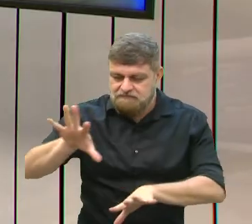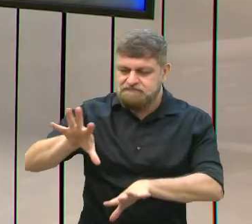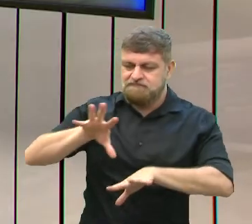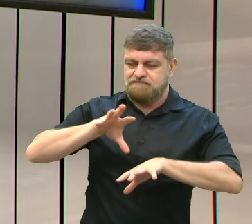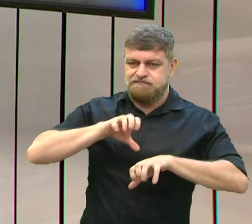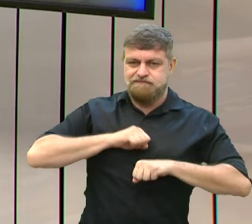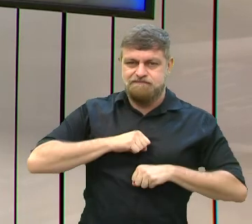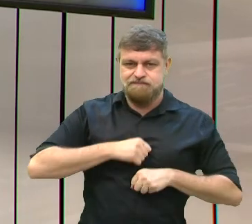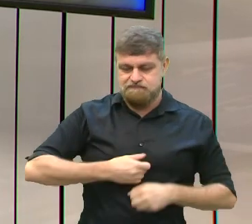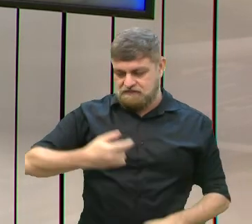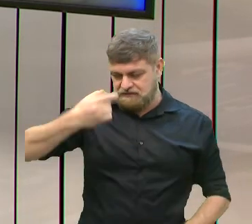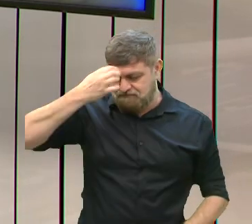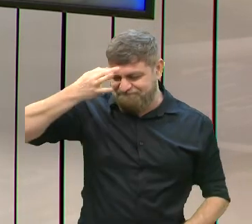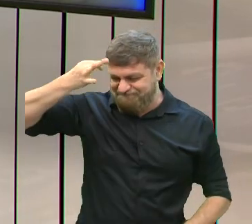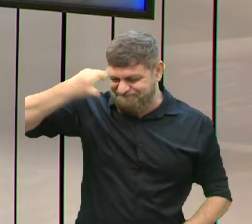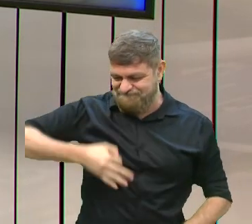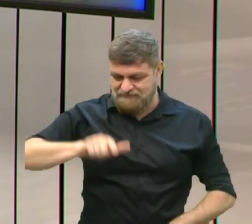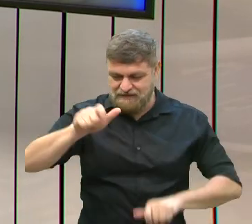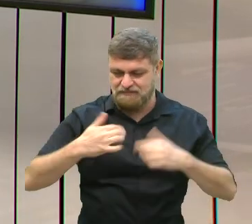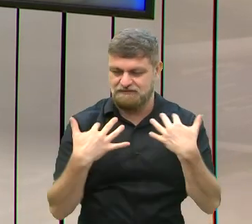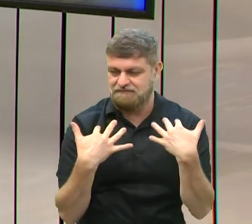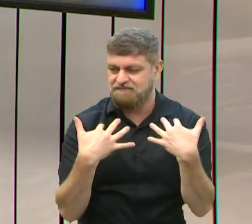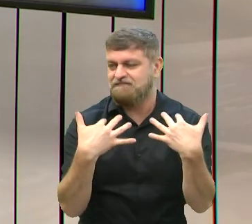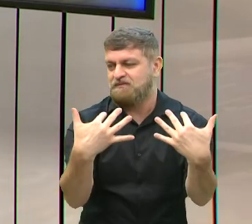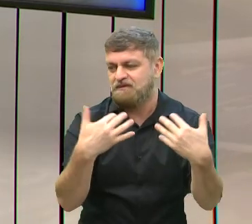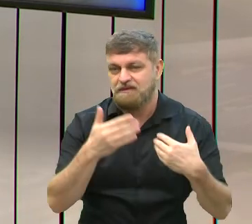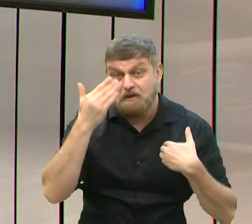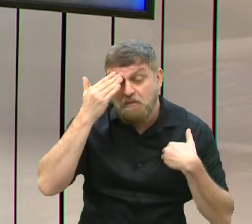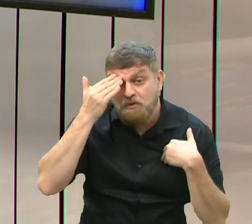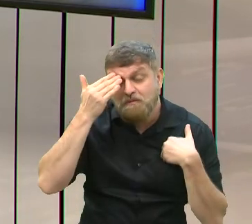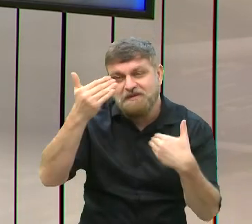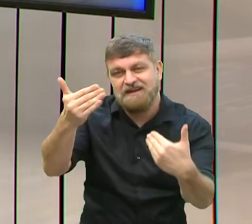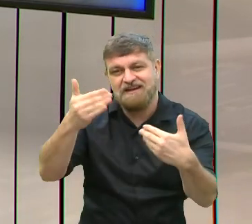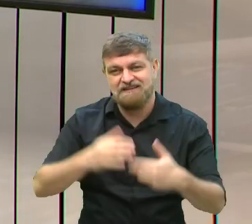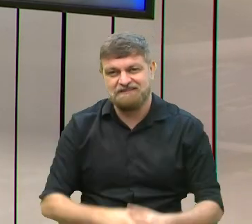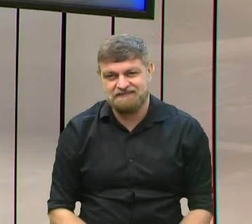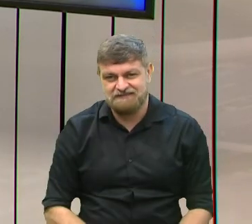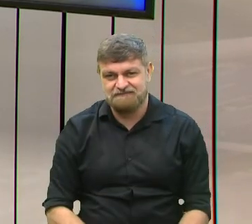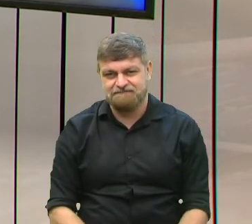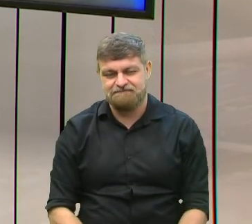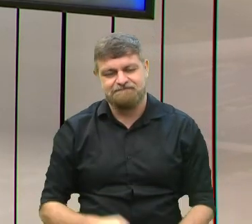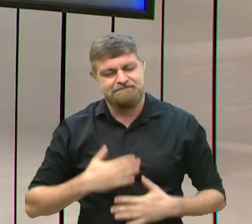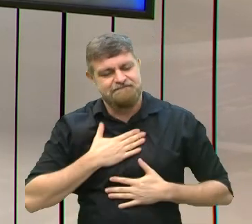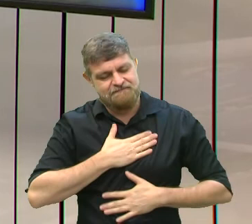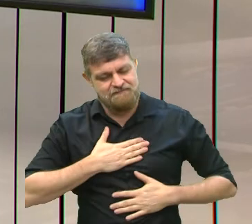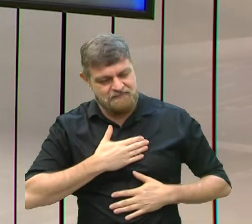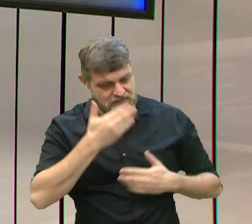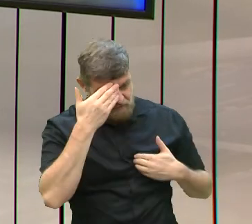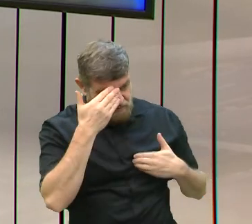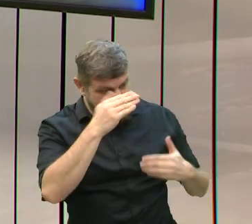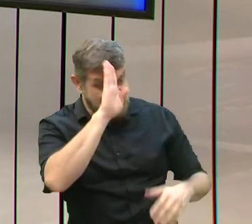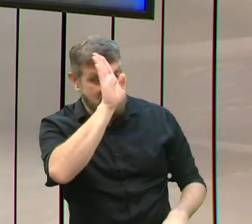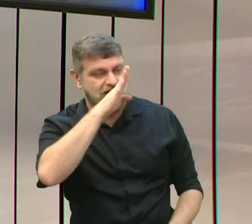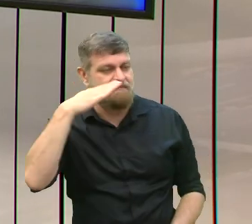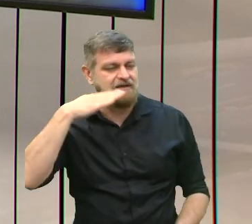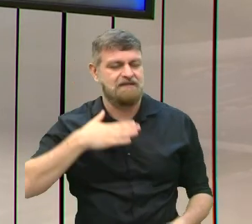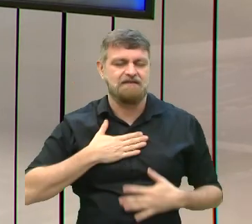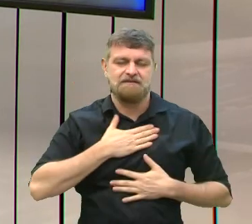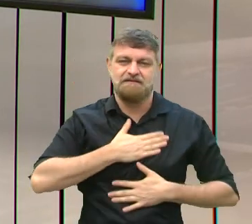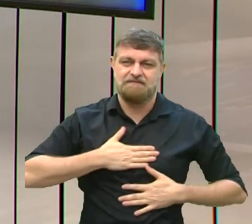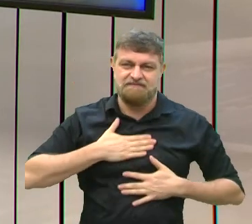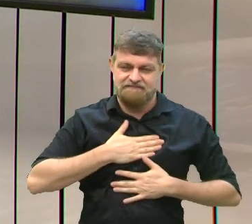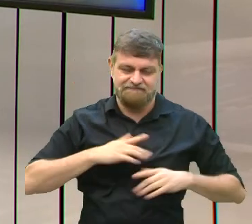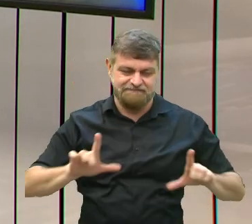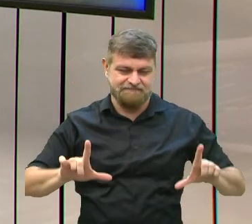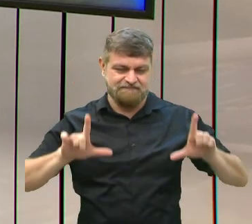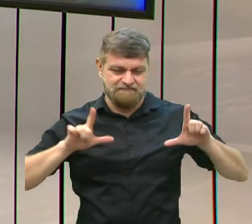de conscientização para as pessoas que estão nos assistindo. Muito obrigada. Muito obrigada a você, Mariana. Para mim é um prazer